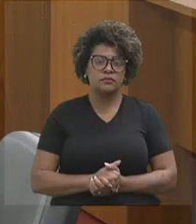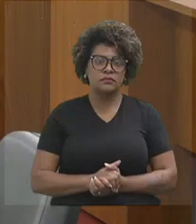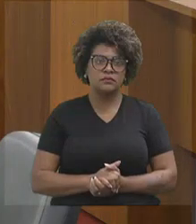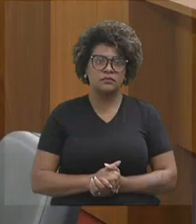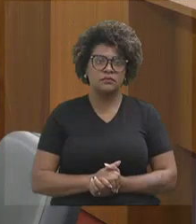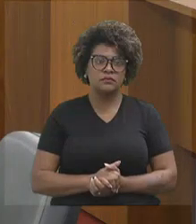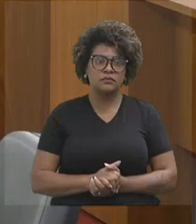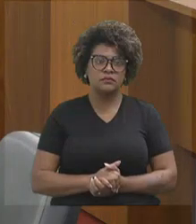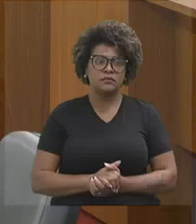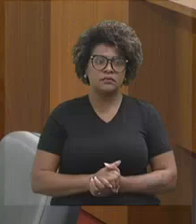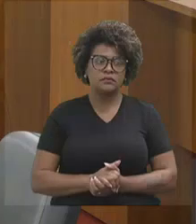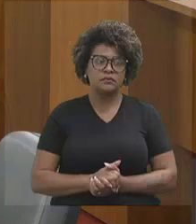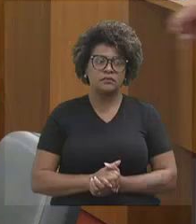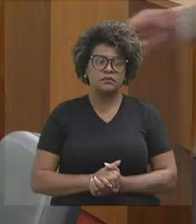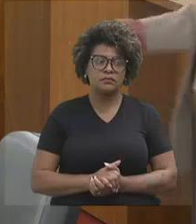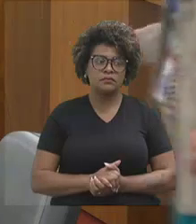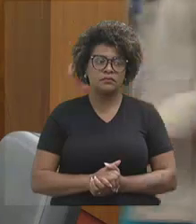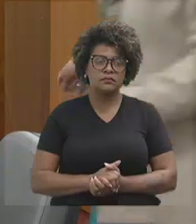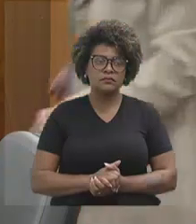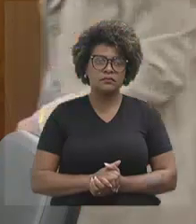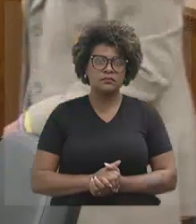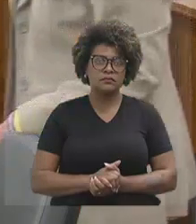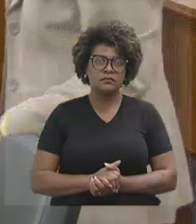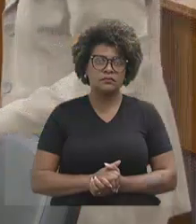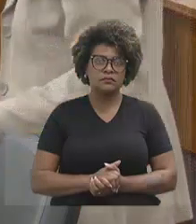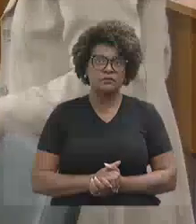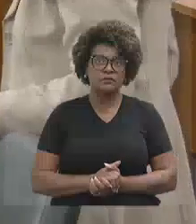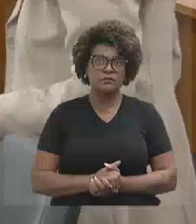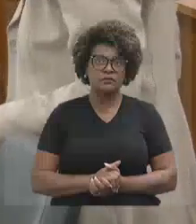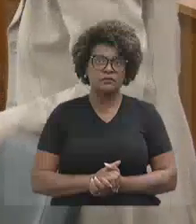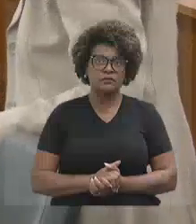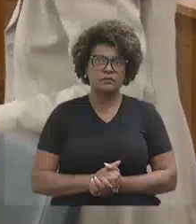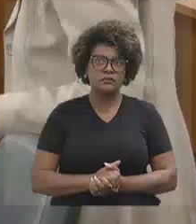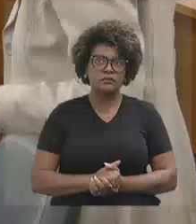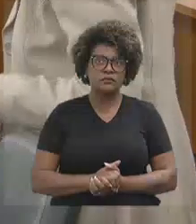Obrigado. Obrigado. Obrigado.